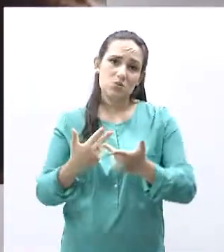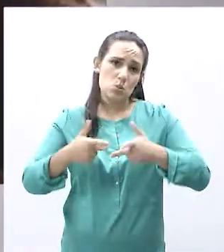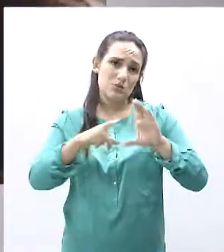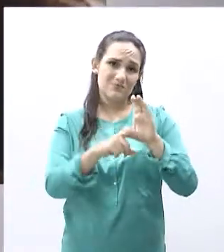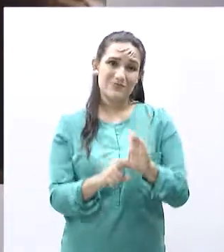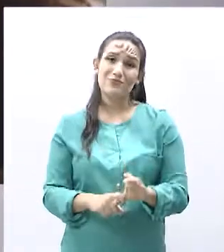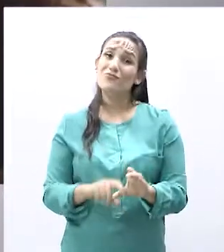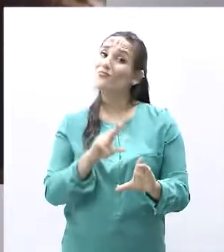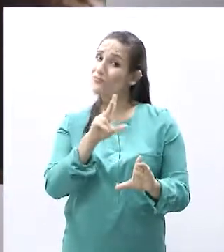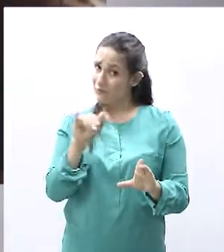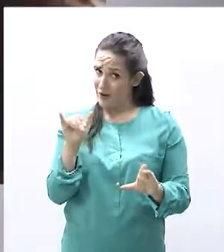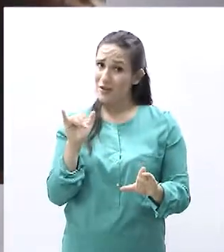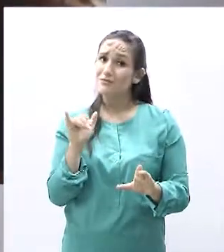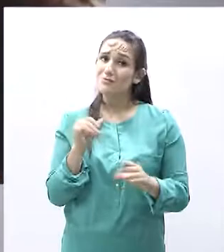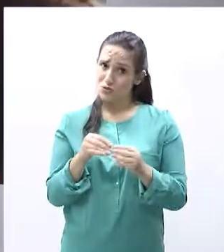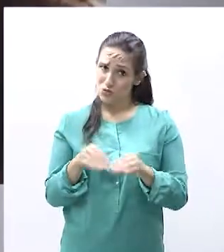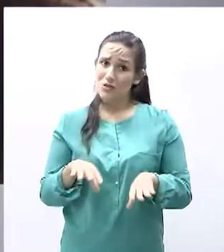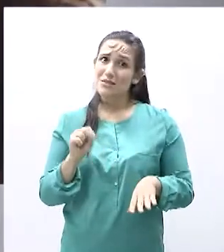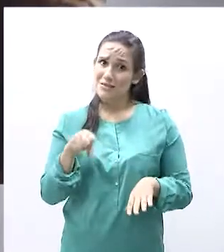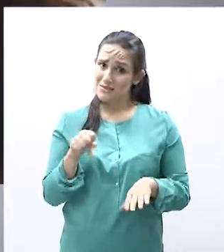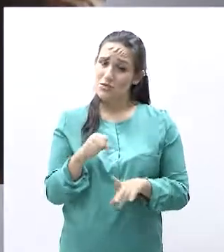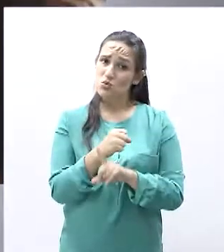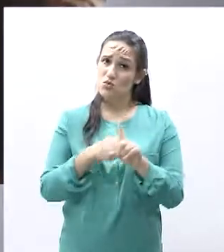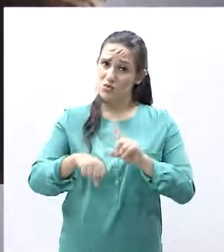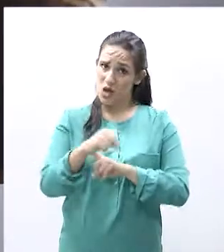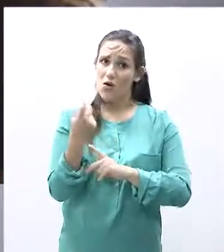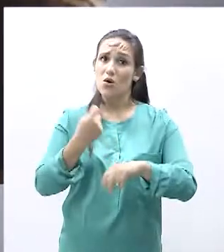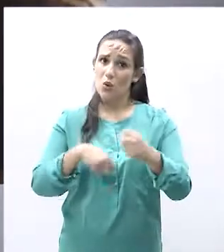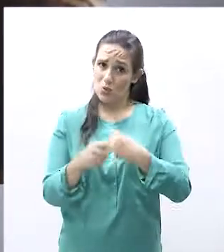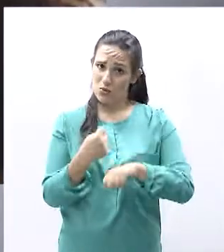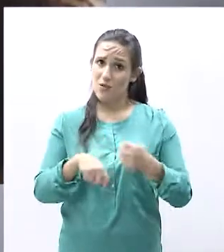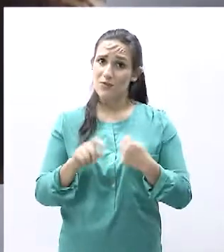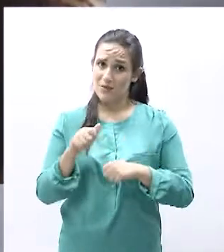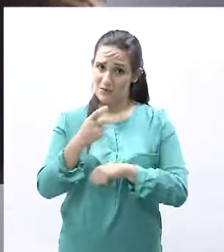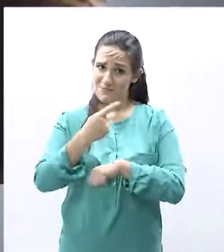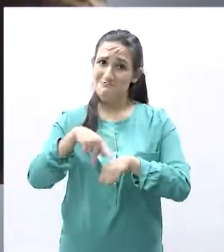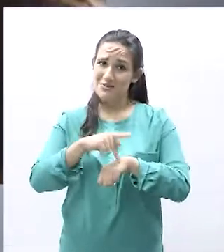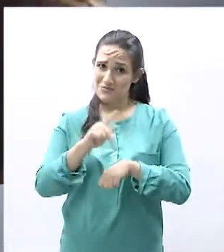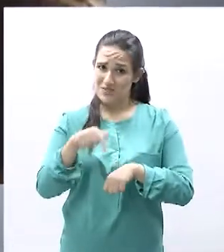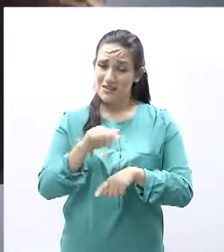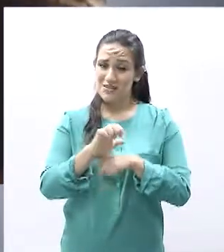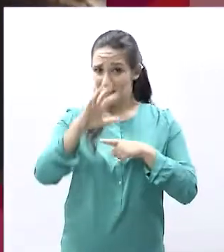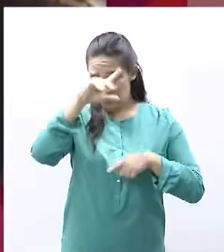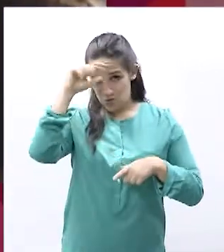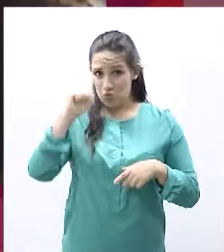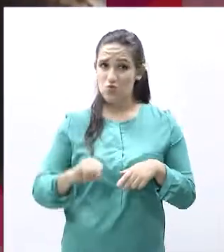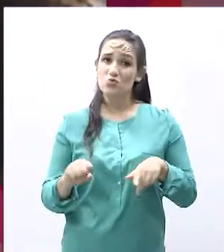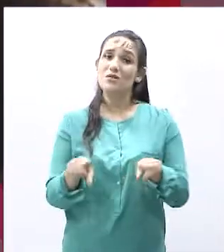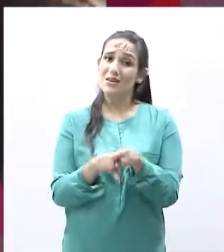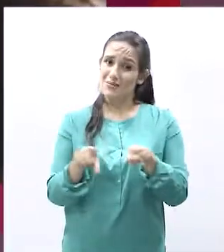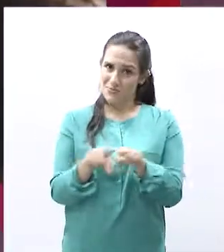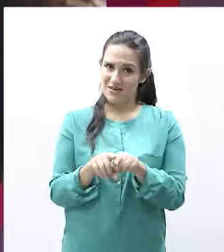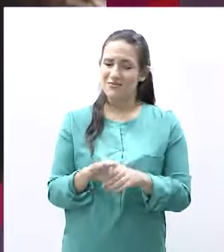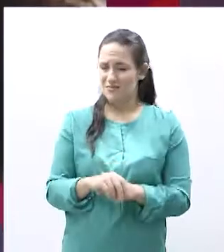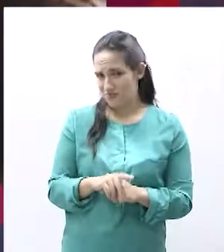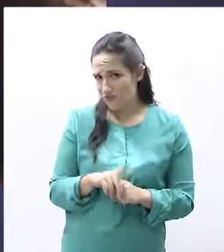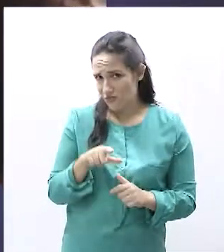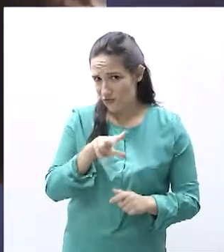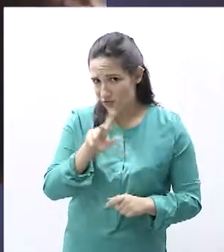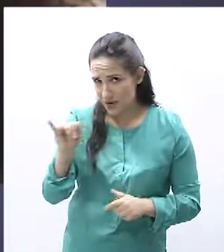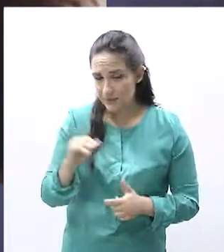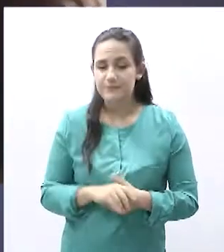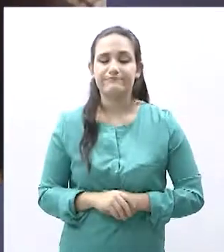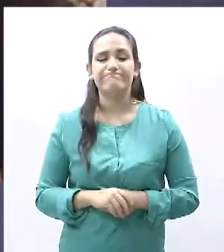dia a dia. Isso vai gerar também um impacto, acredito que social e econômico no país, aqui no estado de Mato Grosso do Sul, também